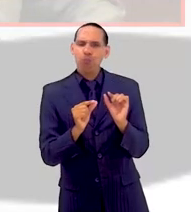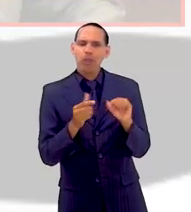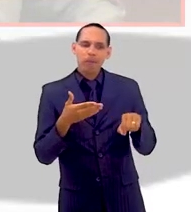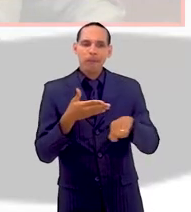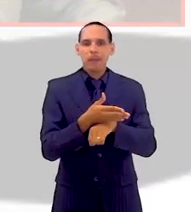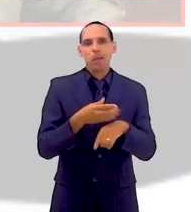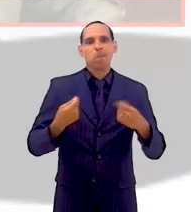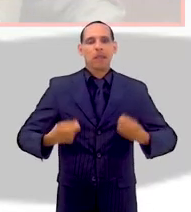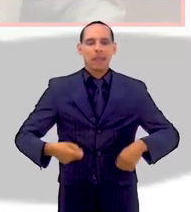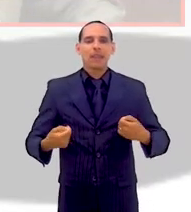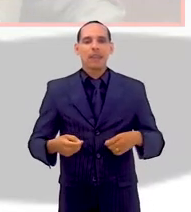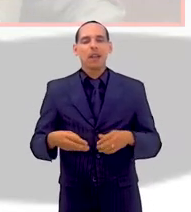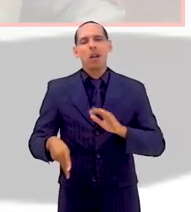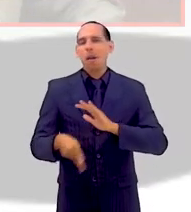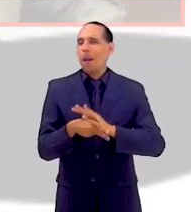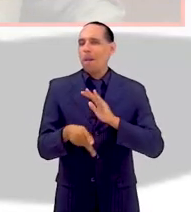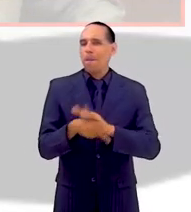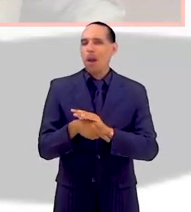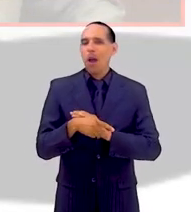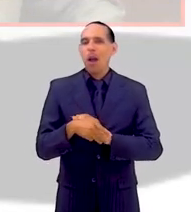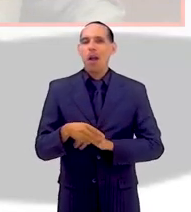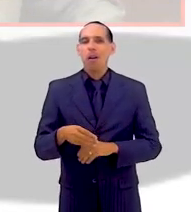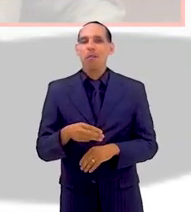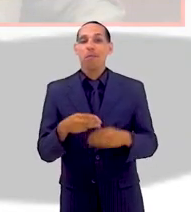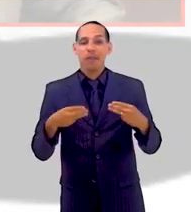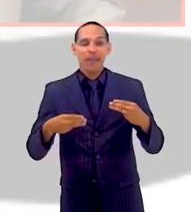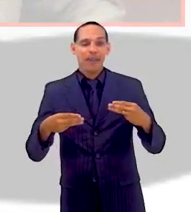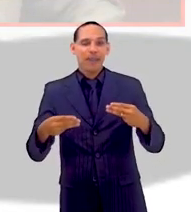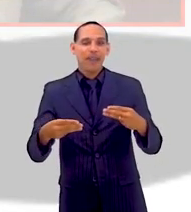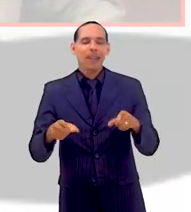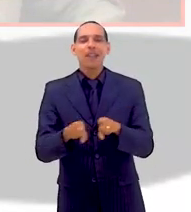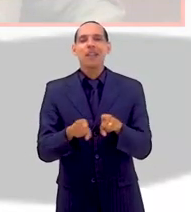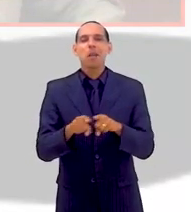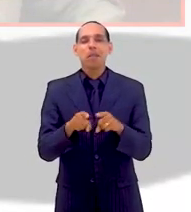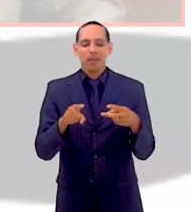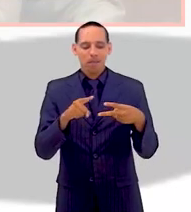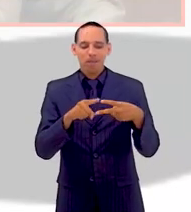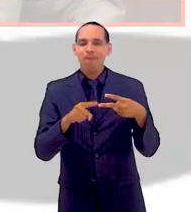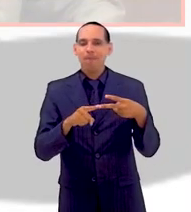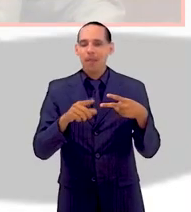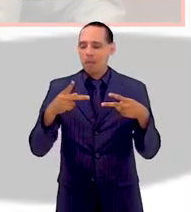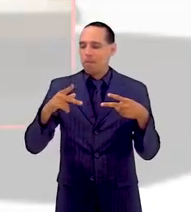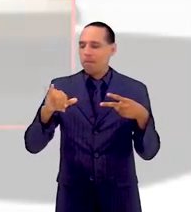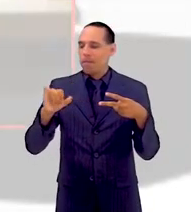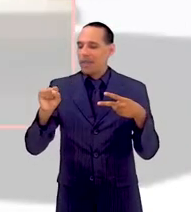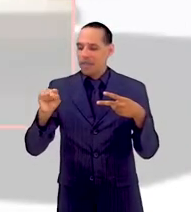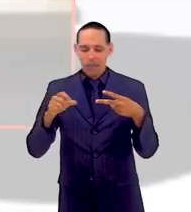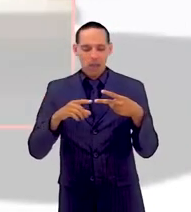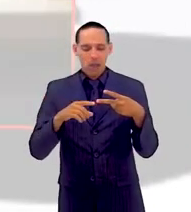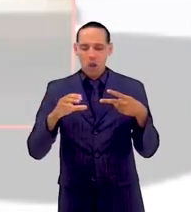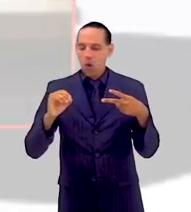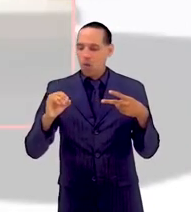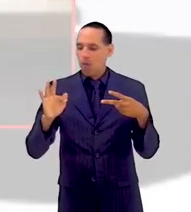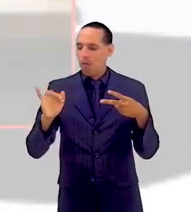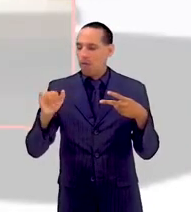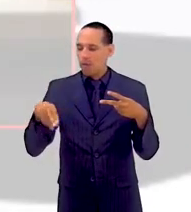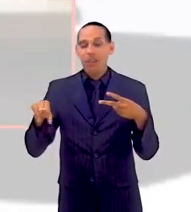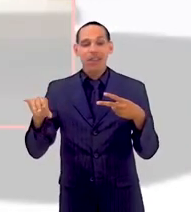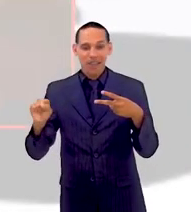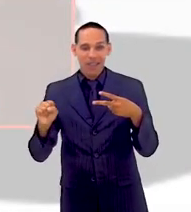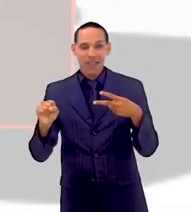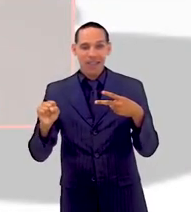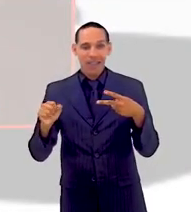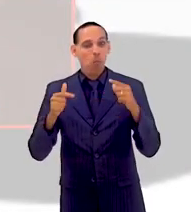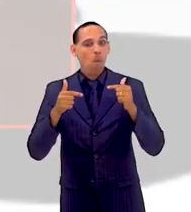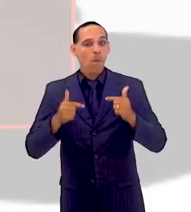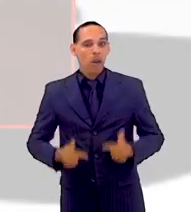agora no Ministério, quanto esse problema de isenção de PIS e COFINS dessa portaria que foi retirada, né?